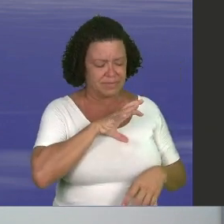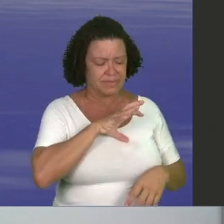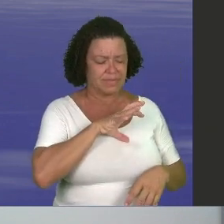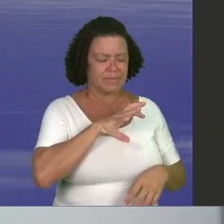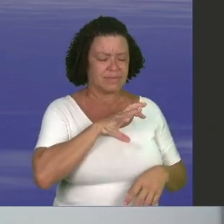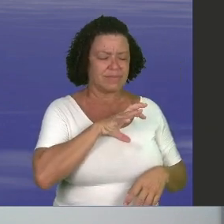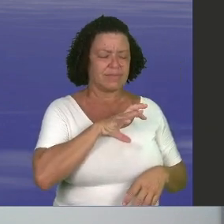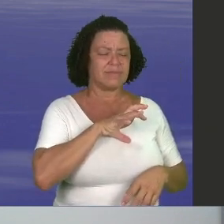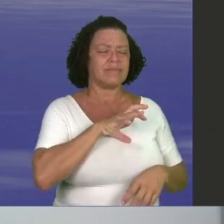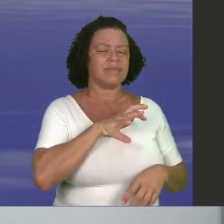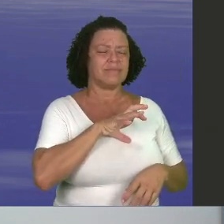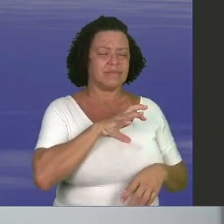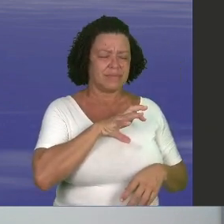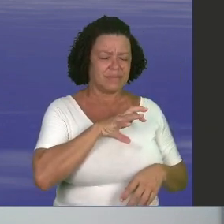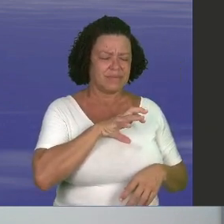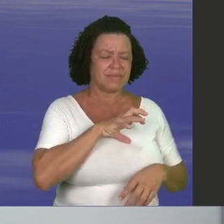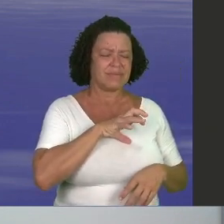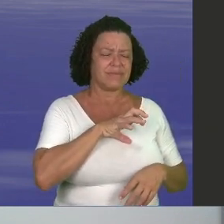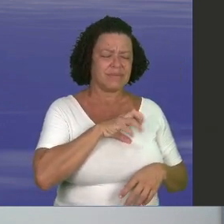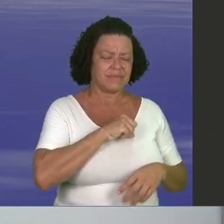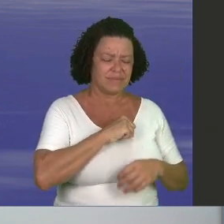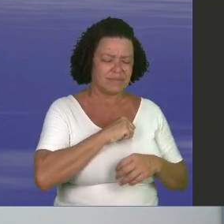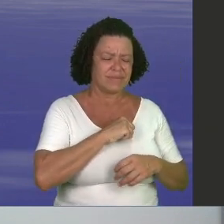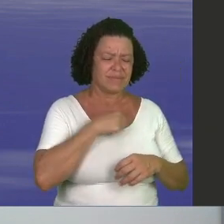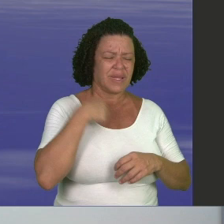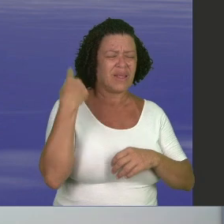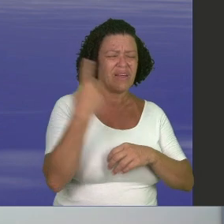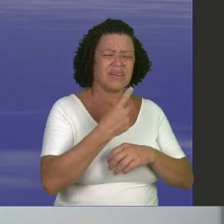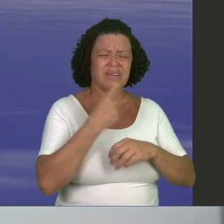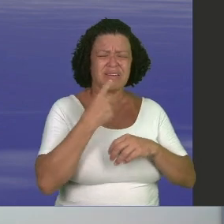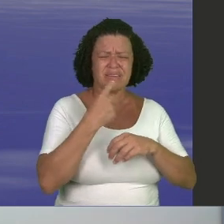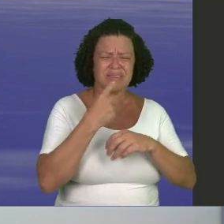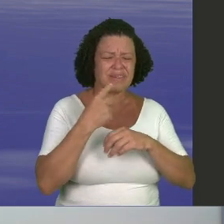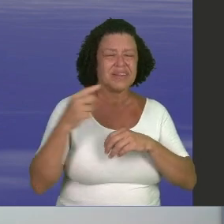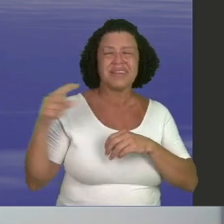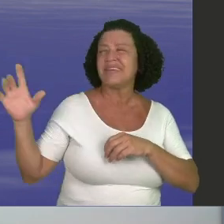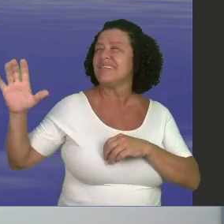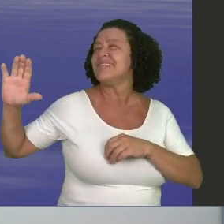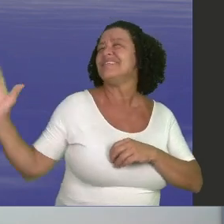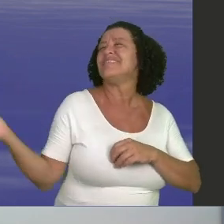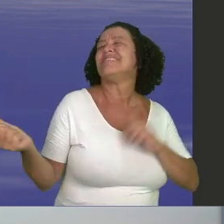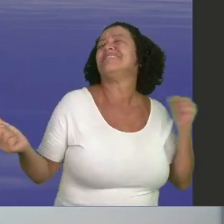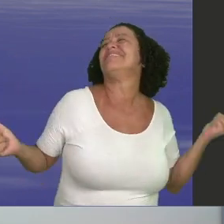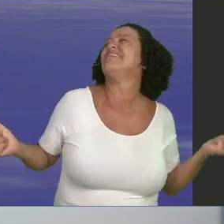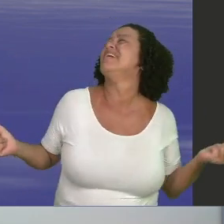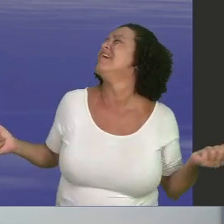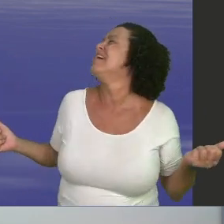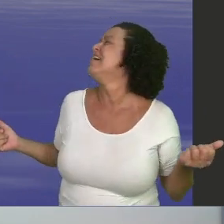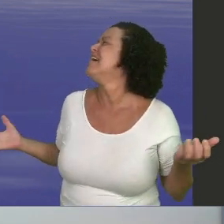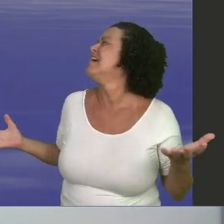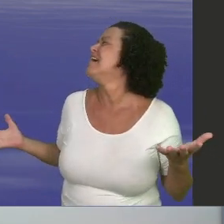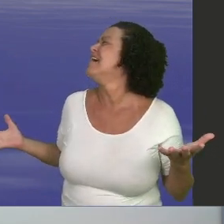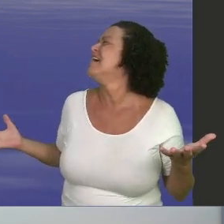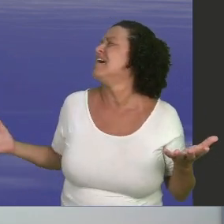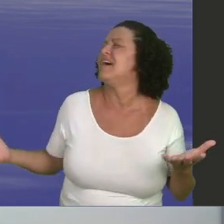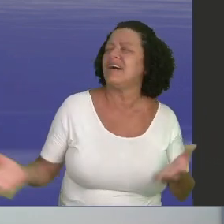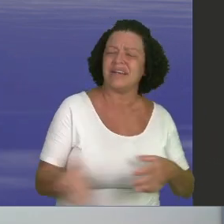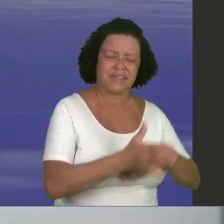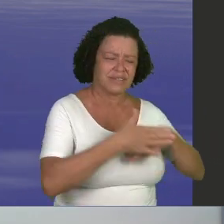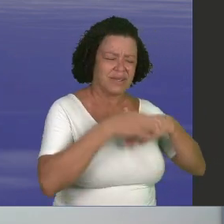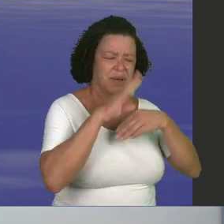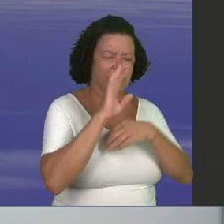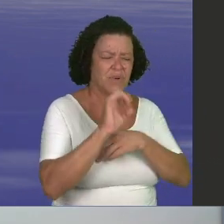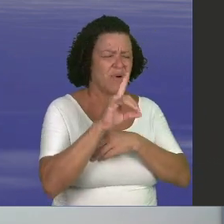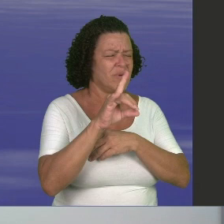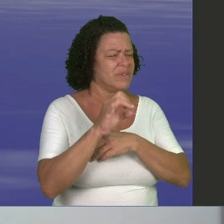Como Moisés sobre a montanha, nós vos esperamos de braços abertos. Ó bondade,